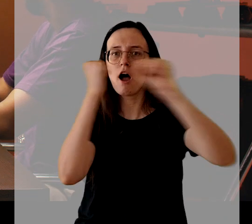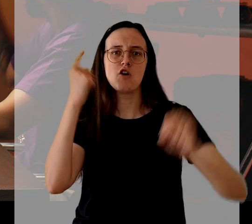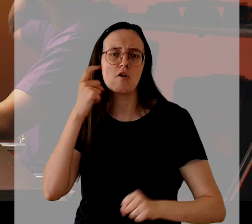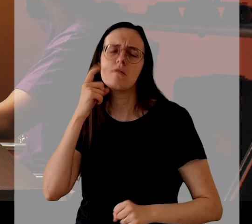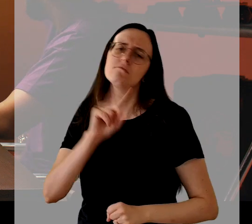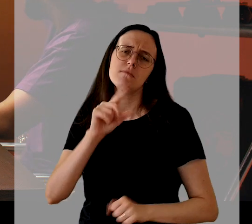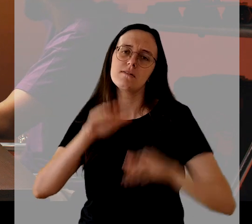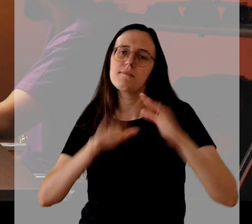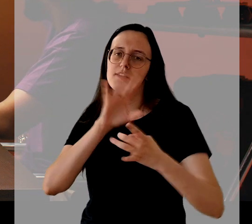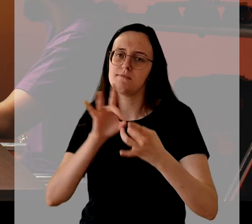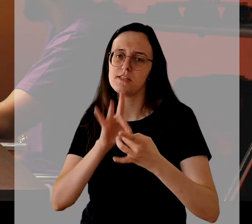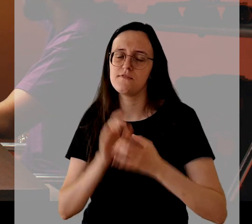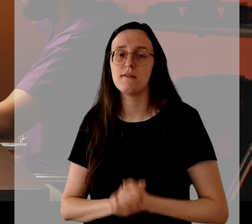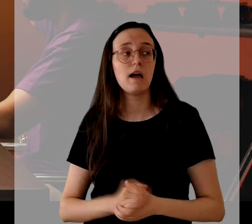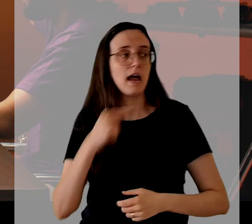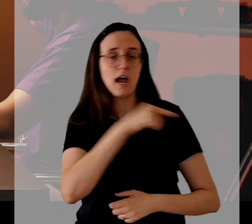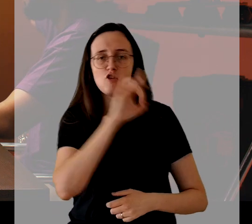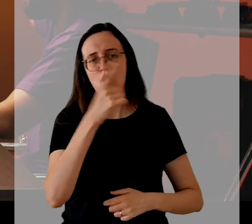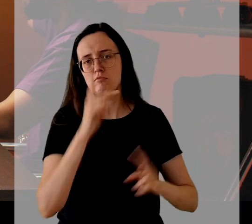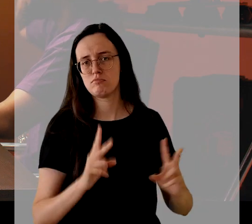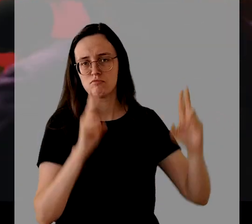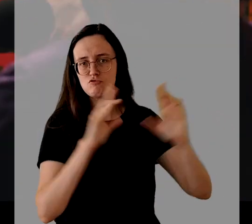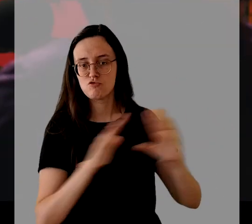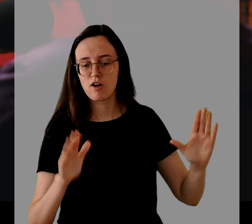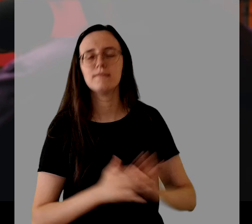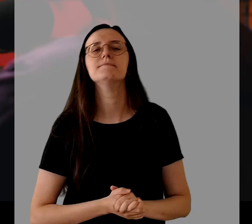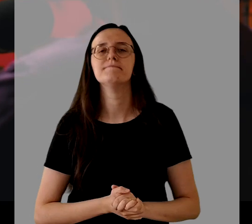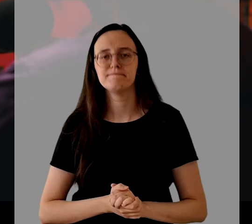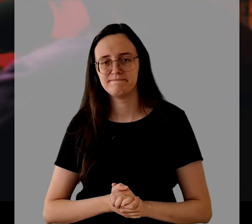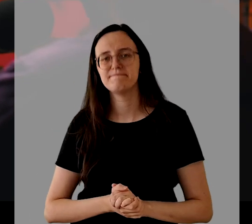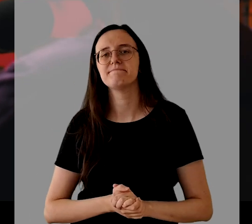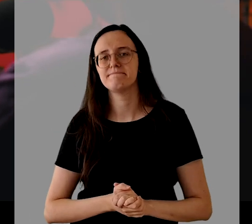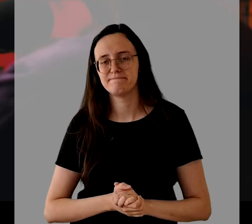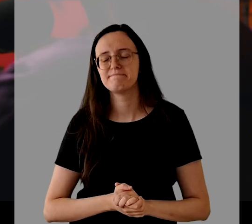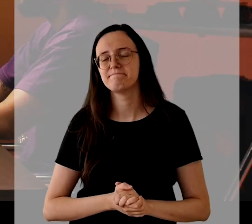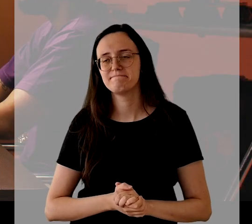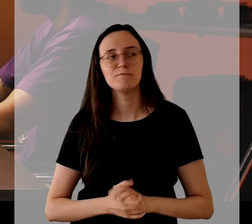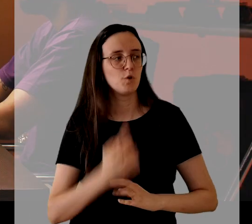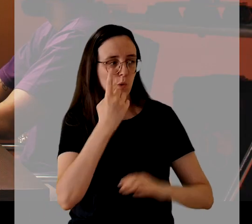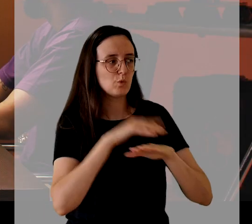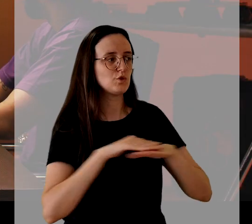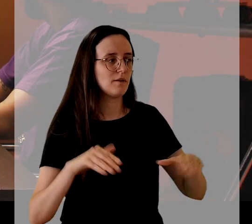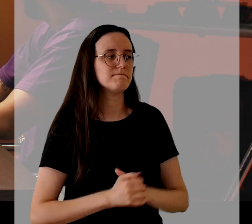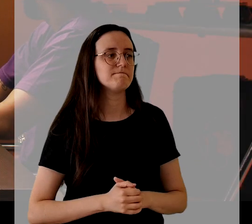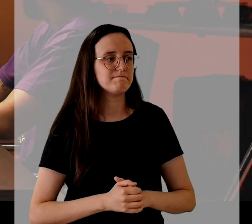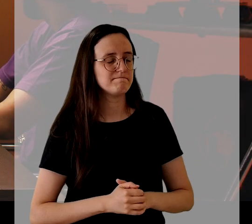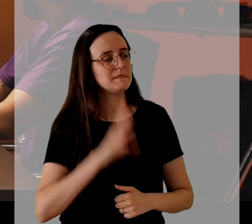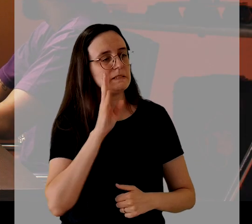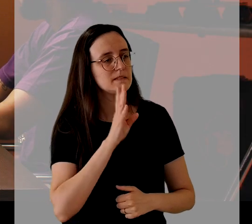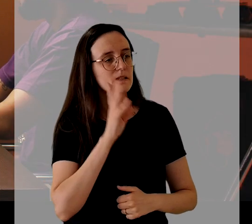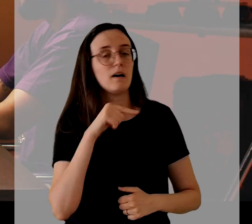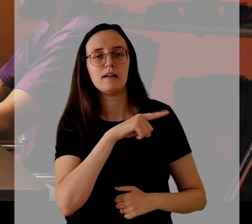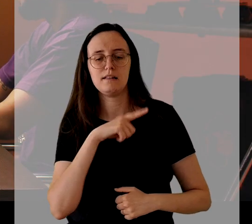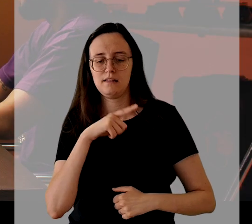Então, fica em casos mais específicos. E isso aqui é apenas uma unidade, né? Isso aqui é uma unidade. Uma unidade apenas. Uhum. Legal. E